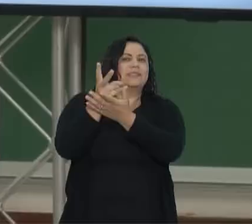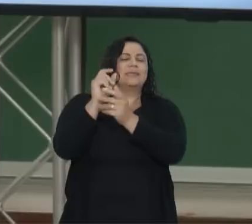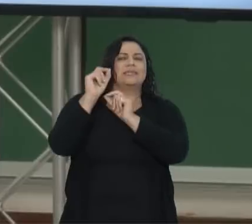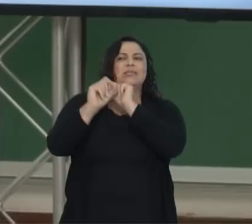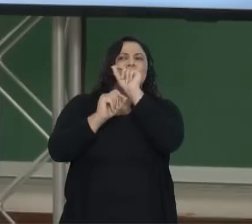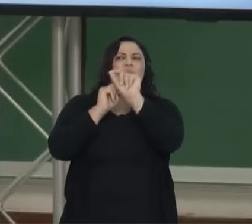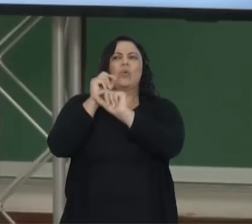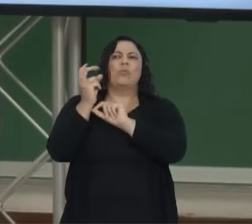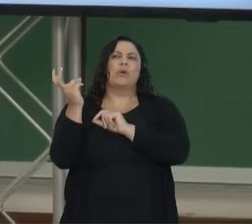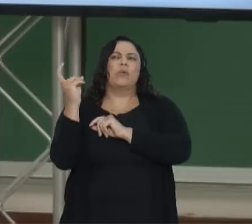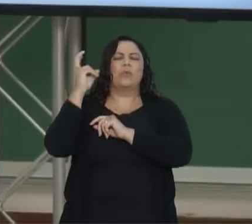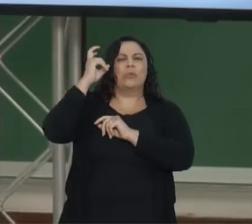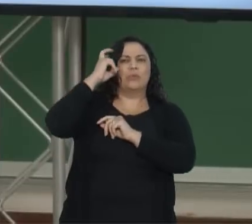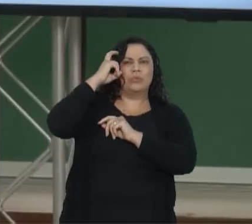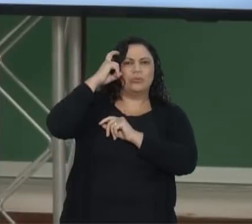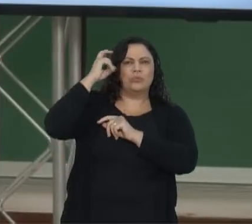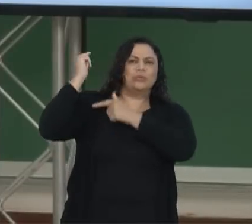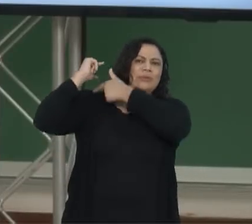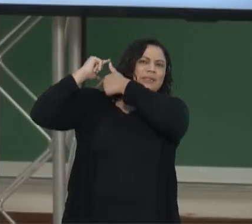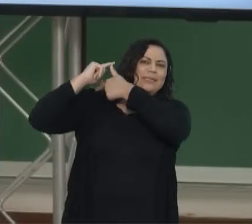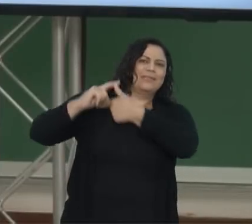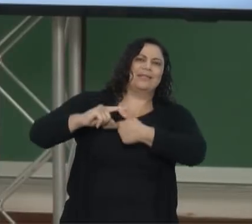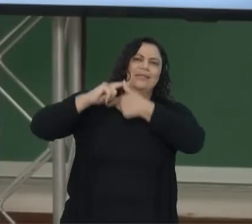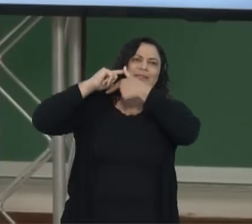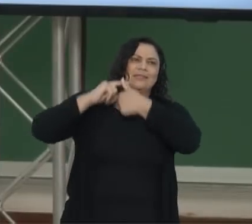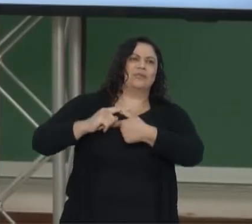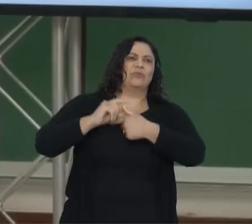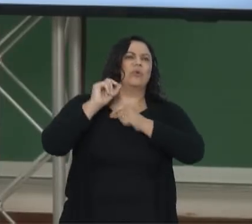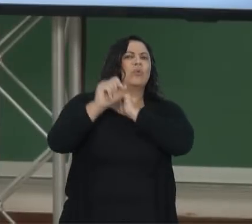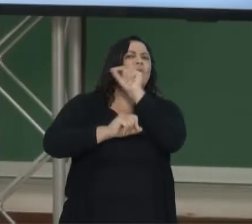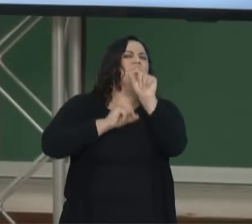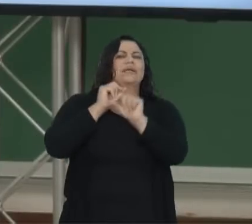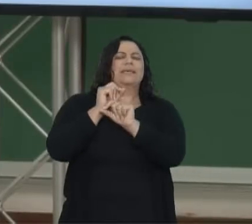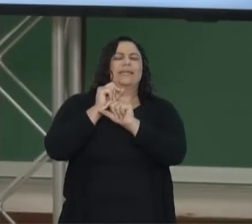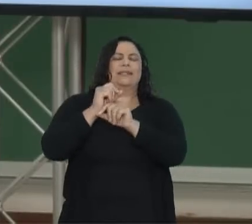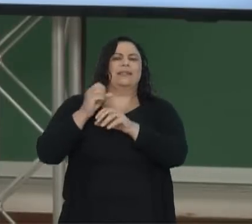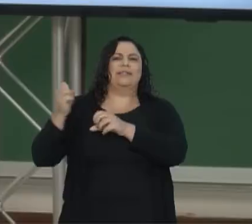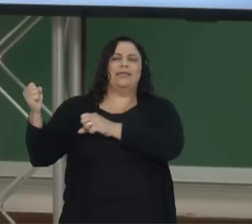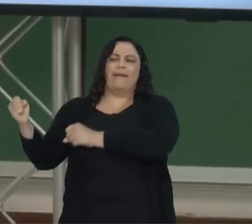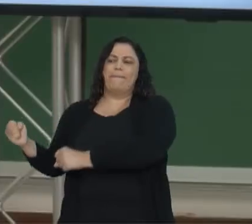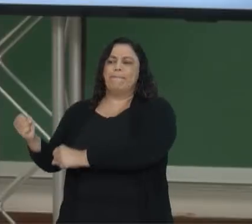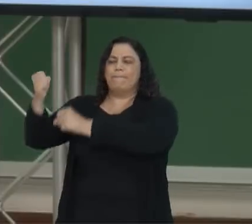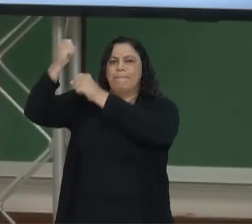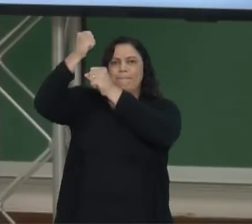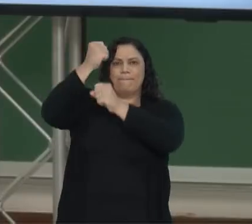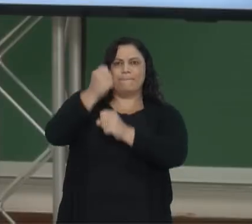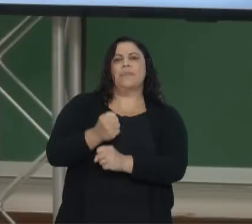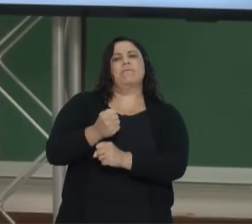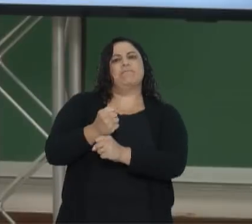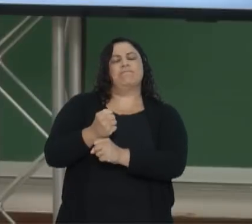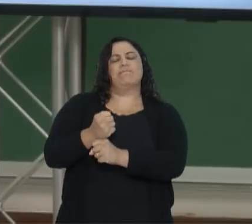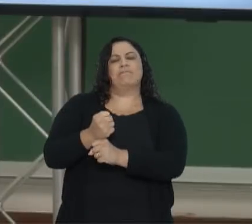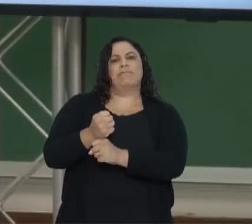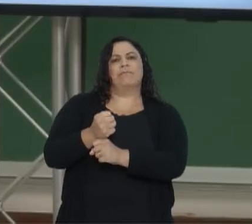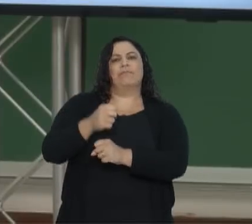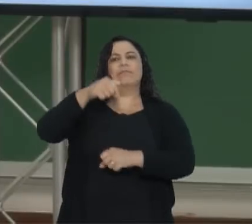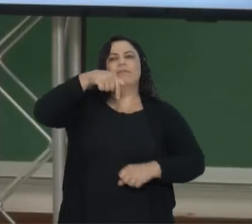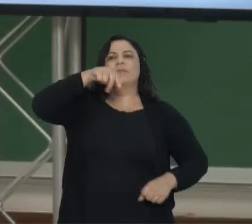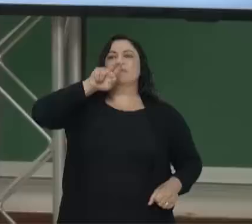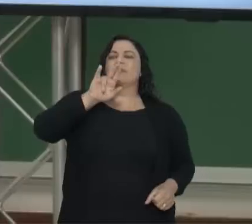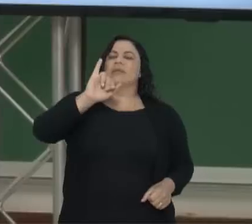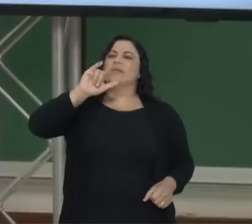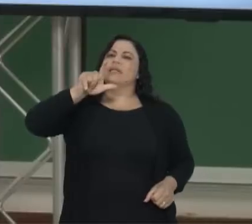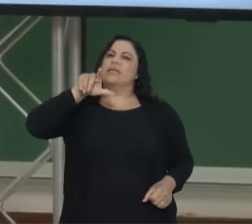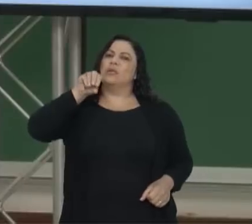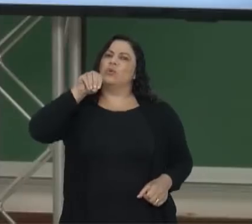que eram os quilombos? Agrupamentos de resistência de escravos. Então, os escravos que conseguiam fugir